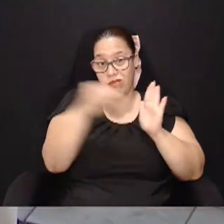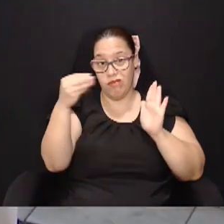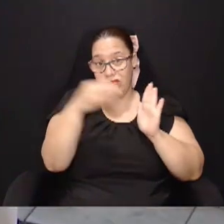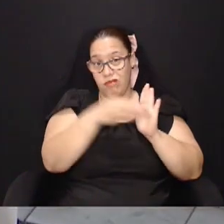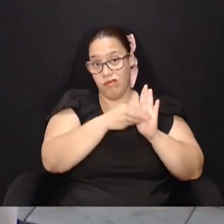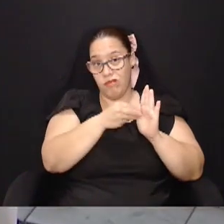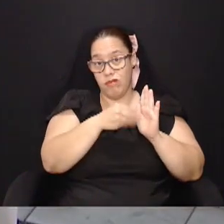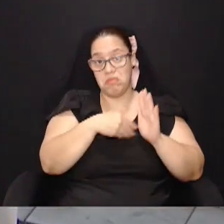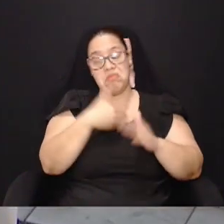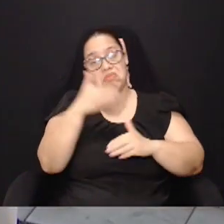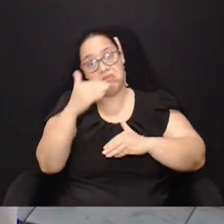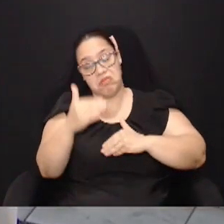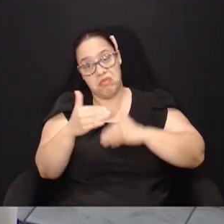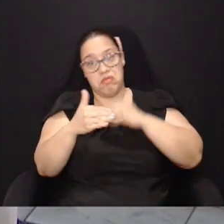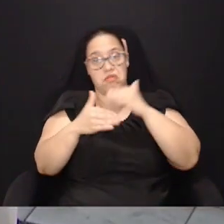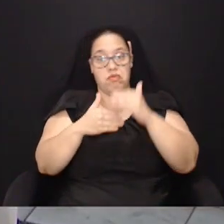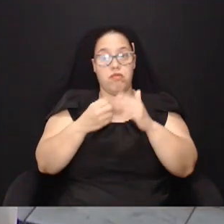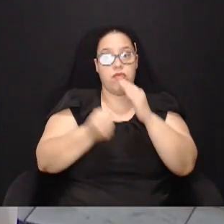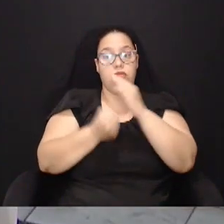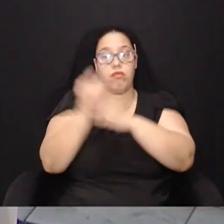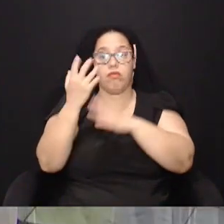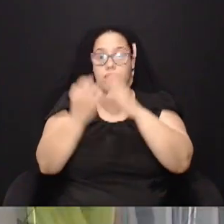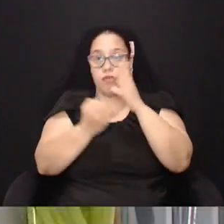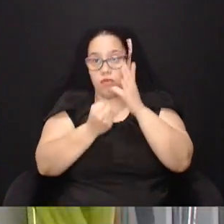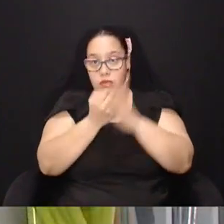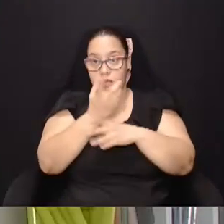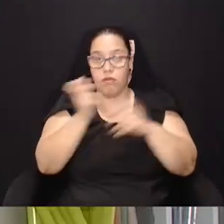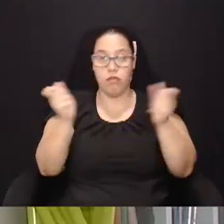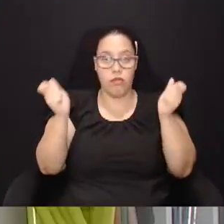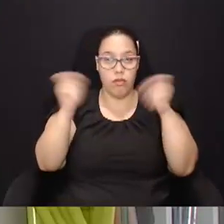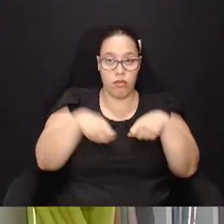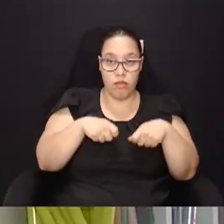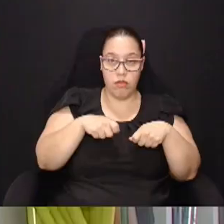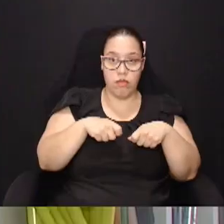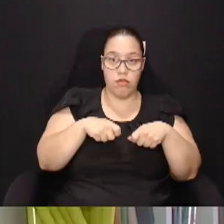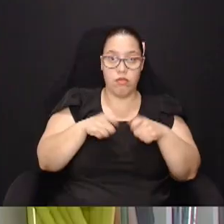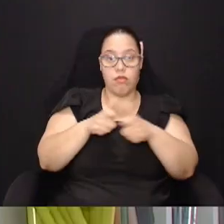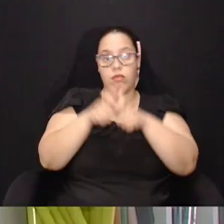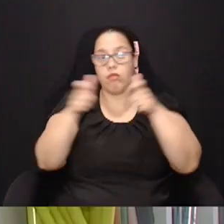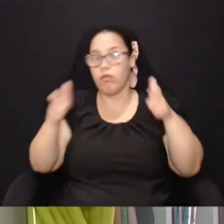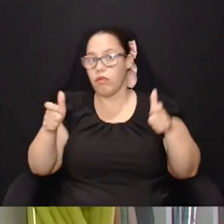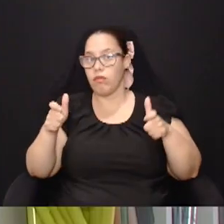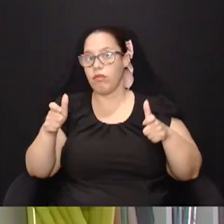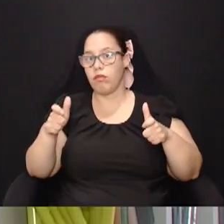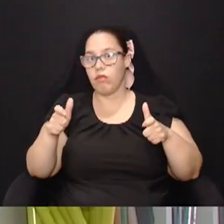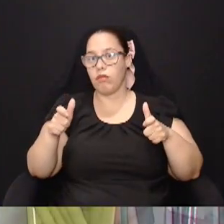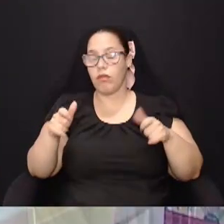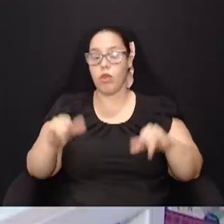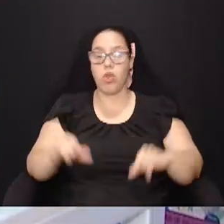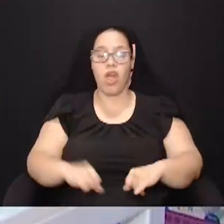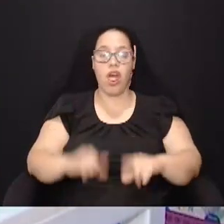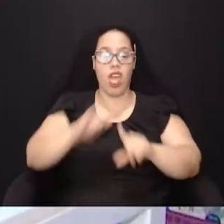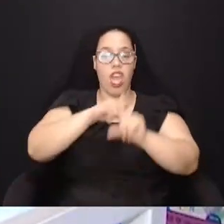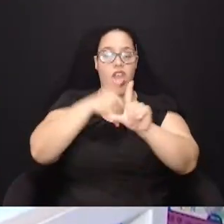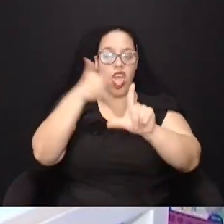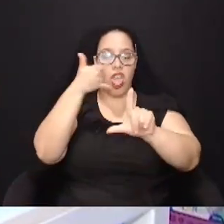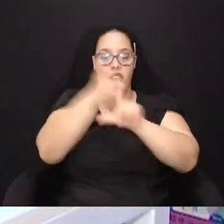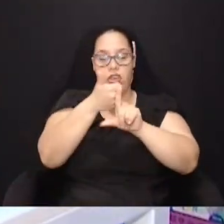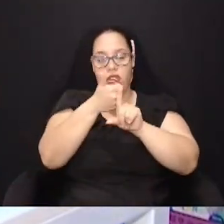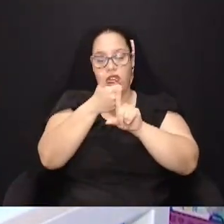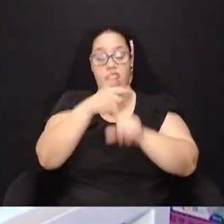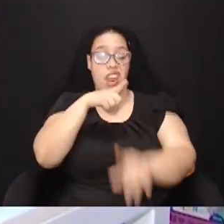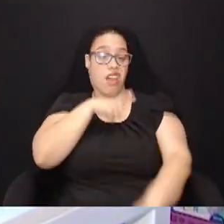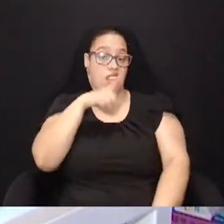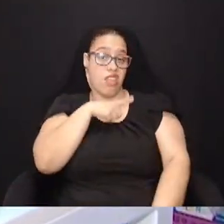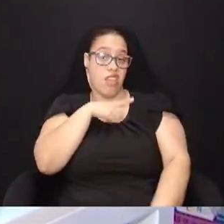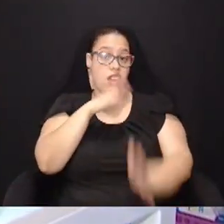eventualmente criar uma possibilidade maior do teu filho sofrer bullying, porque todo mundo tem o caderno com a